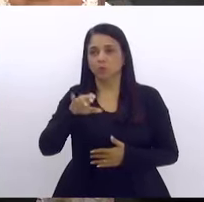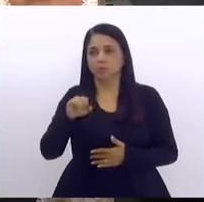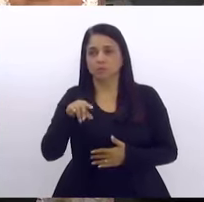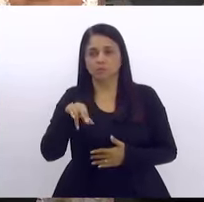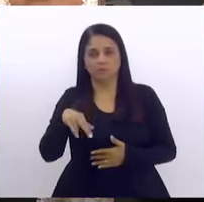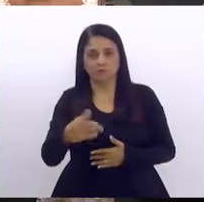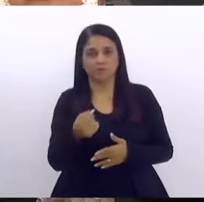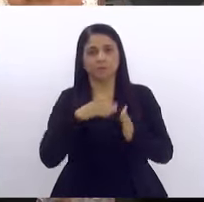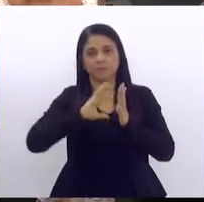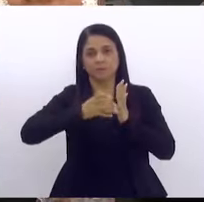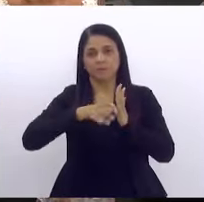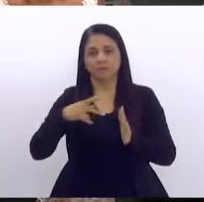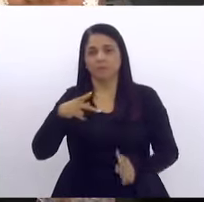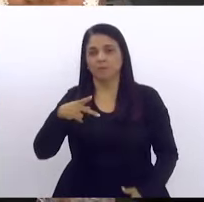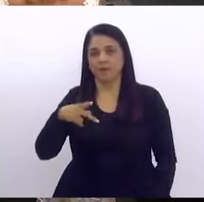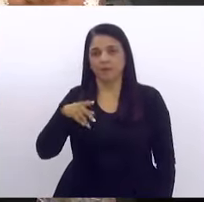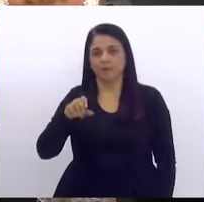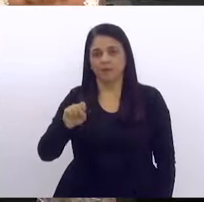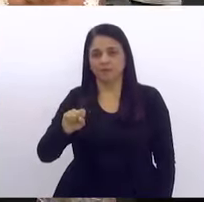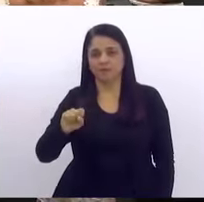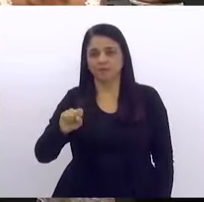PSD.